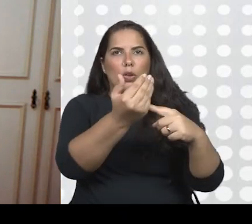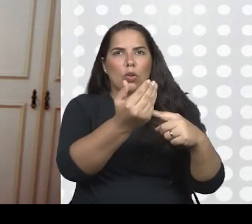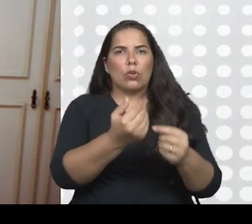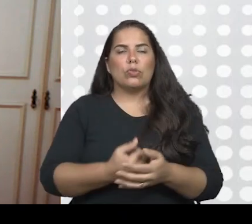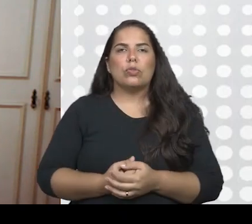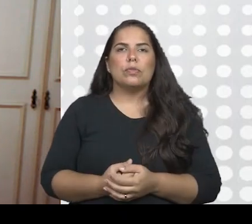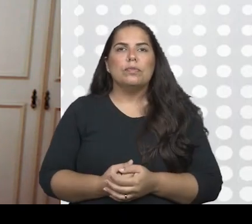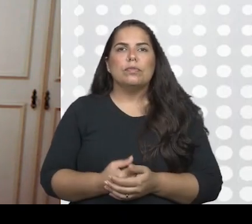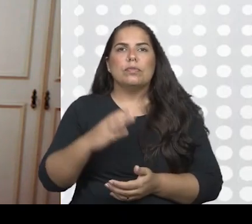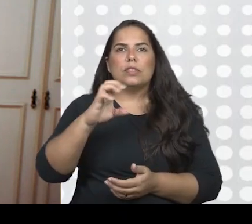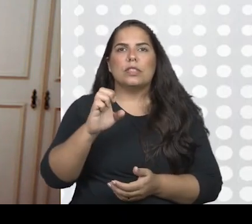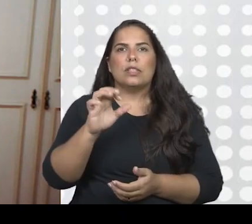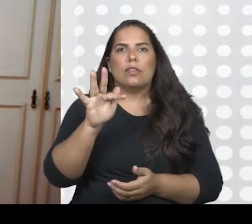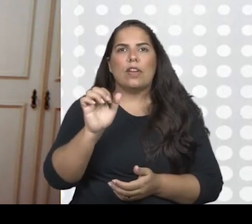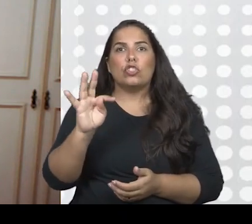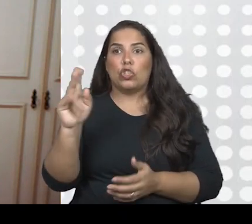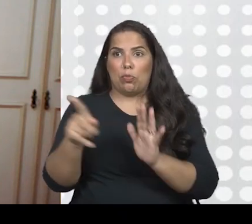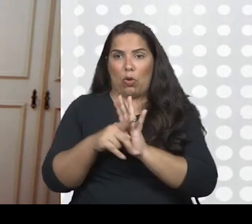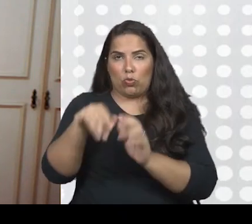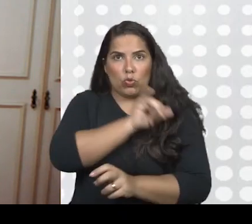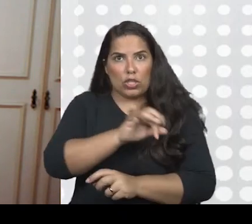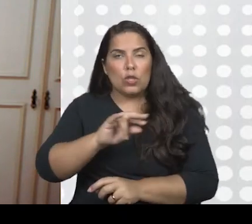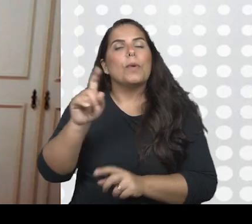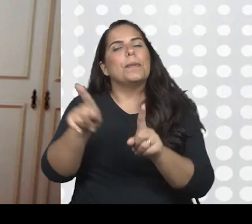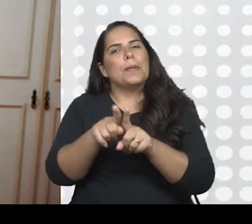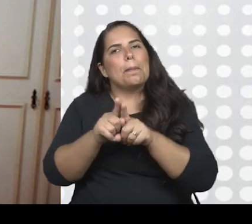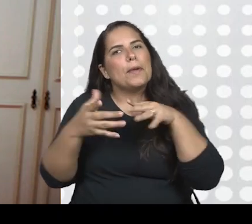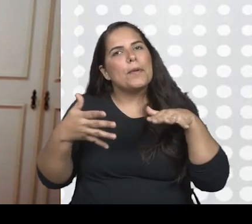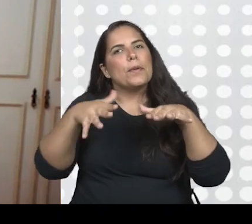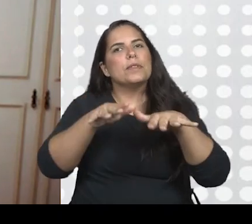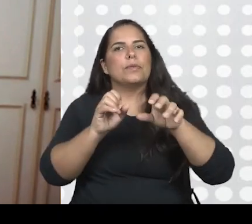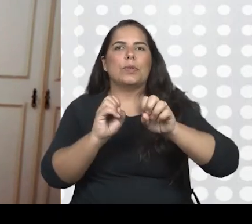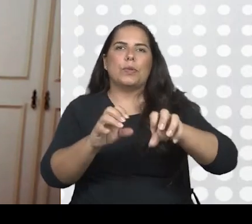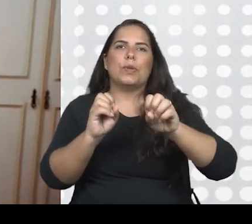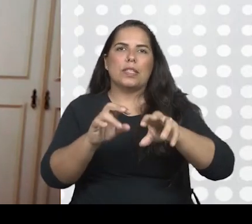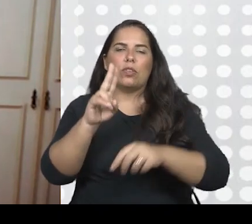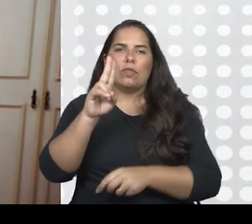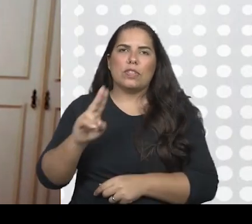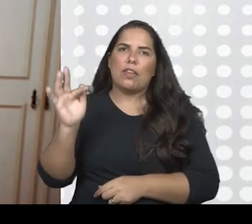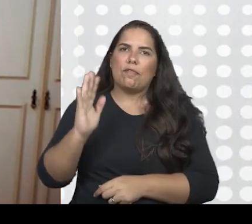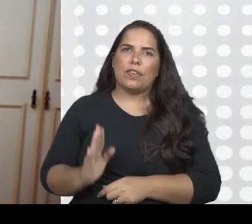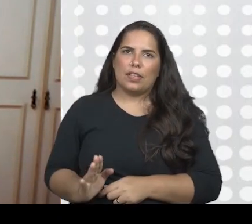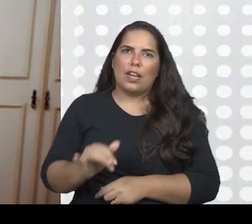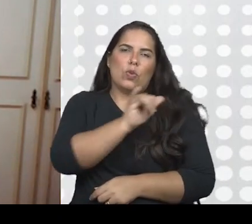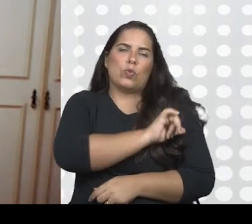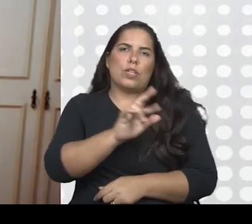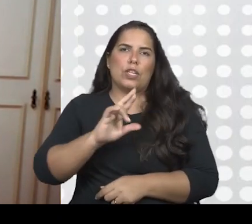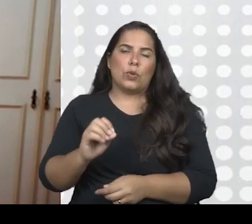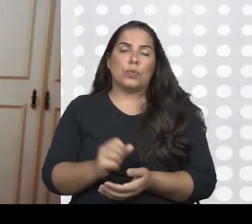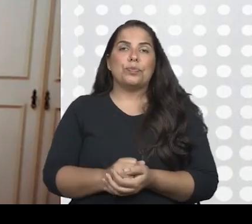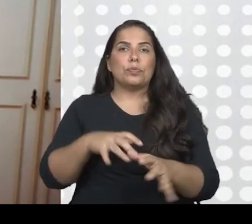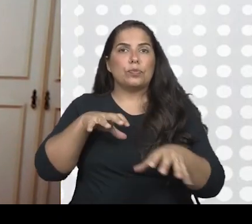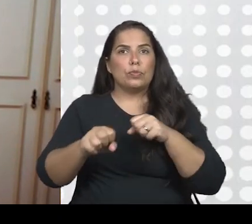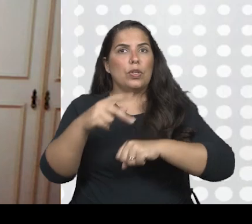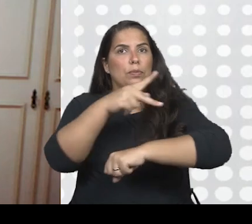Tecnológica, o Cefet, do Rio de Janeiro, e também em Inclusão em Educação pela Universidade Federal do Rio de Janeiro. É